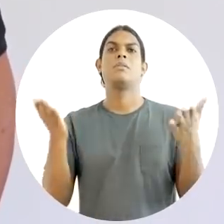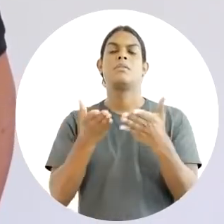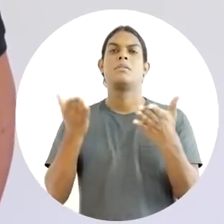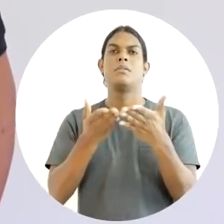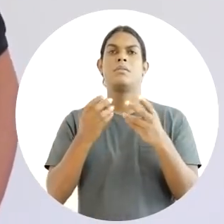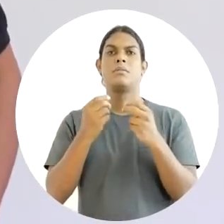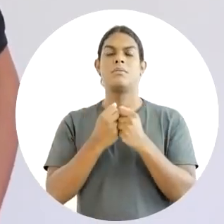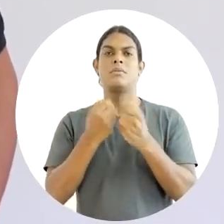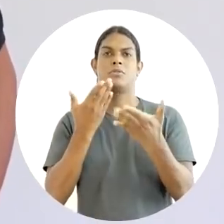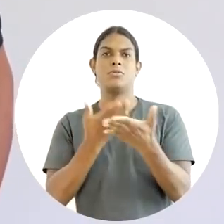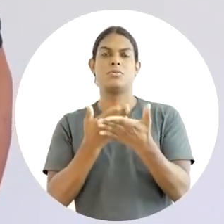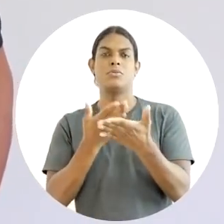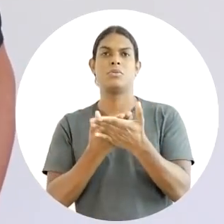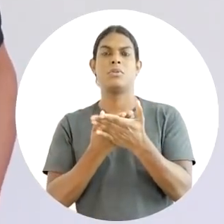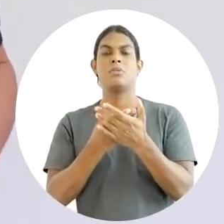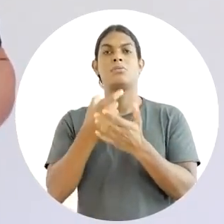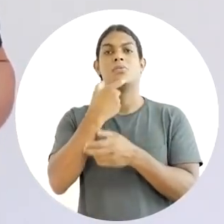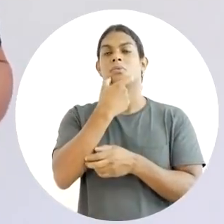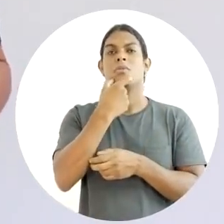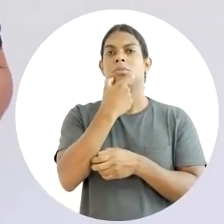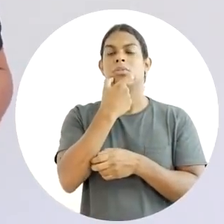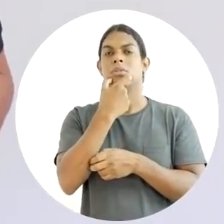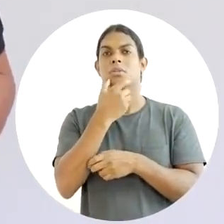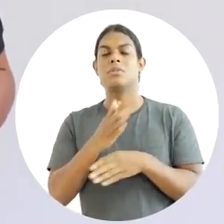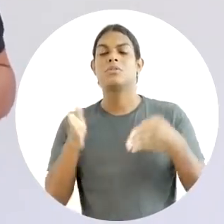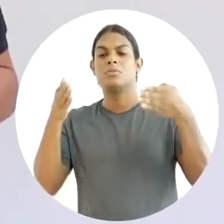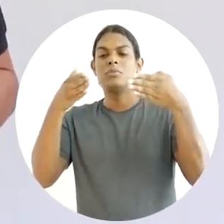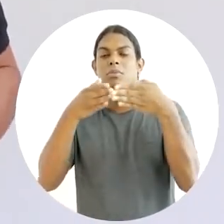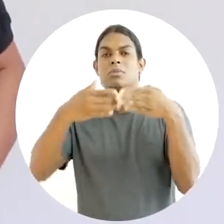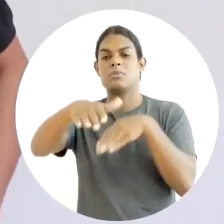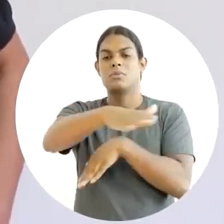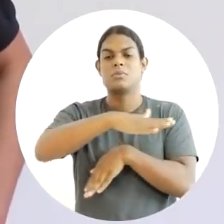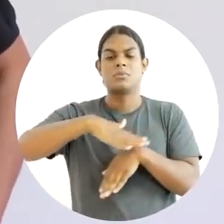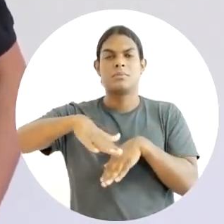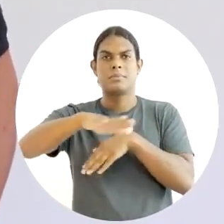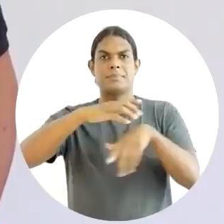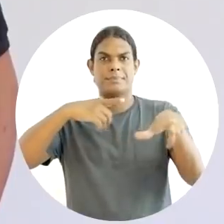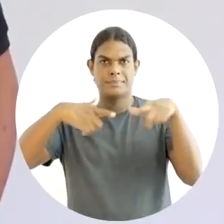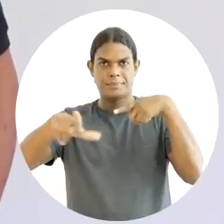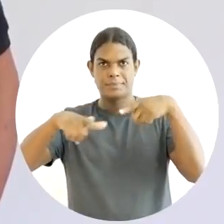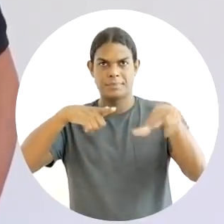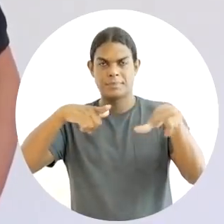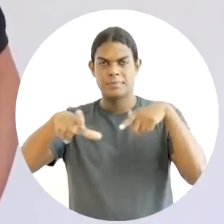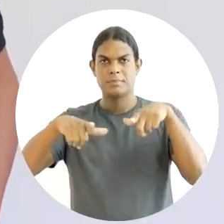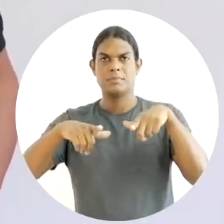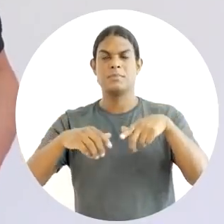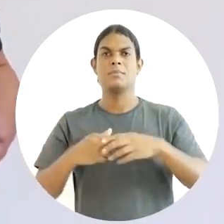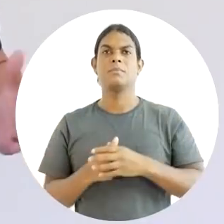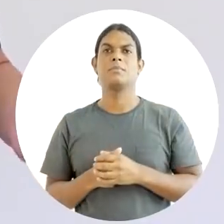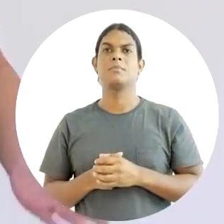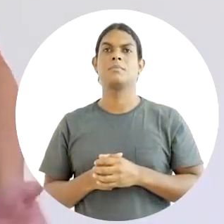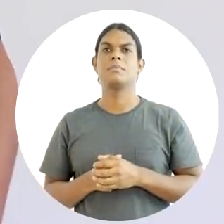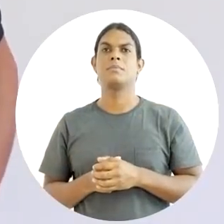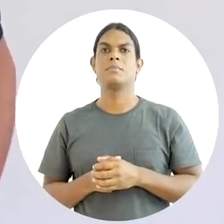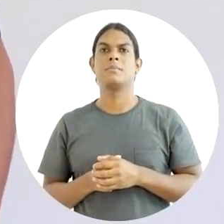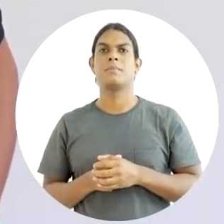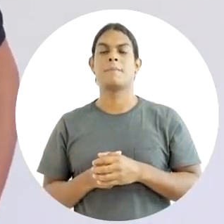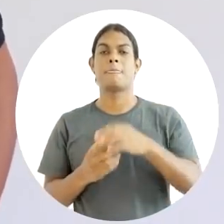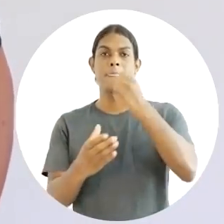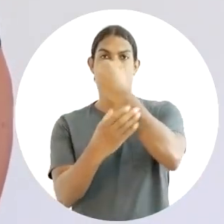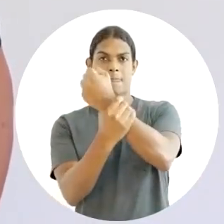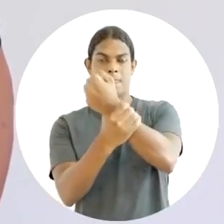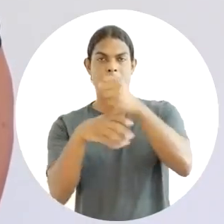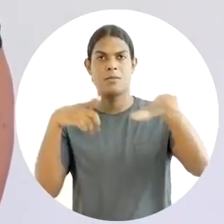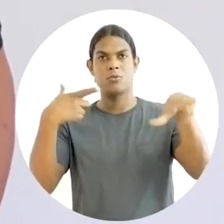para o mercado de trabalho, mais especificamente para a segurança do